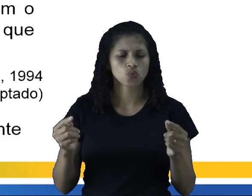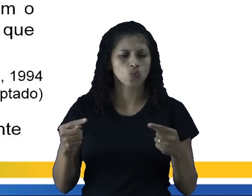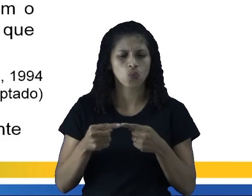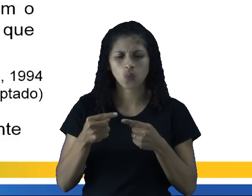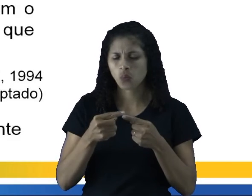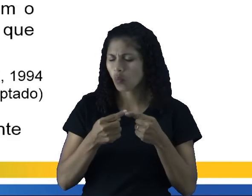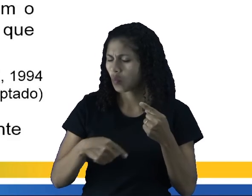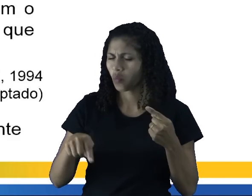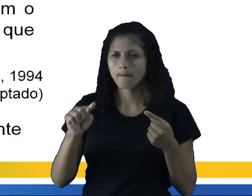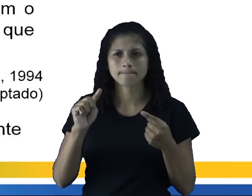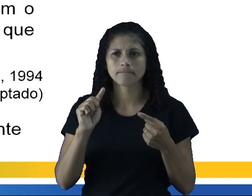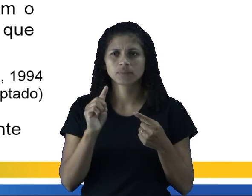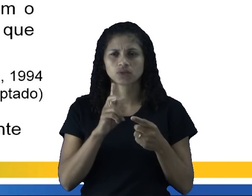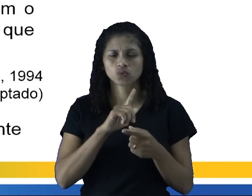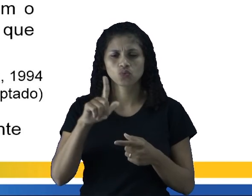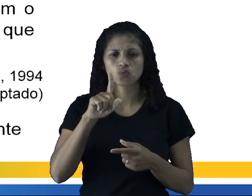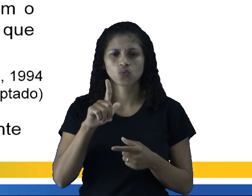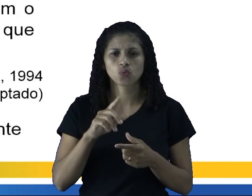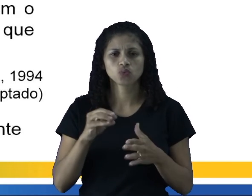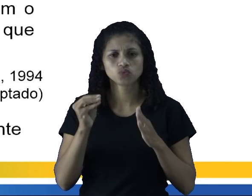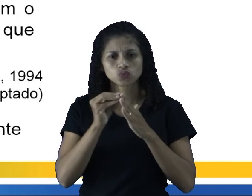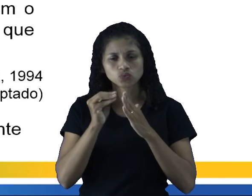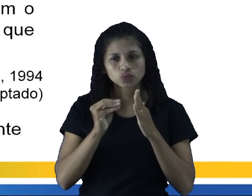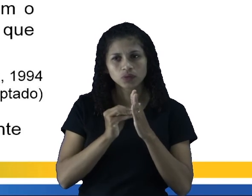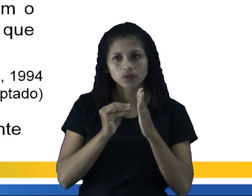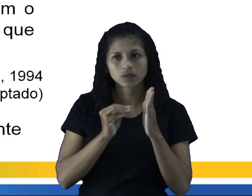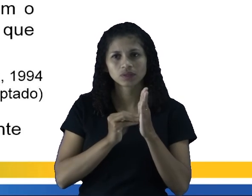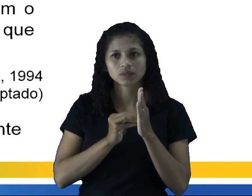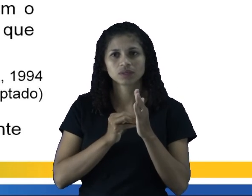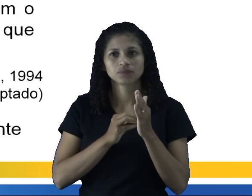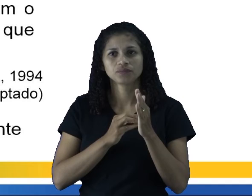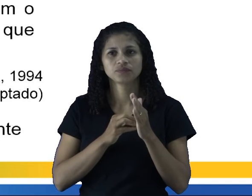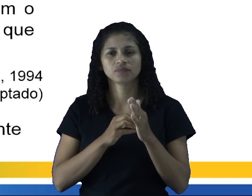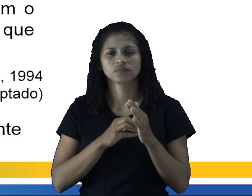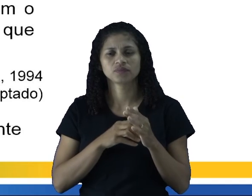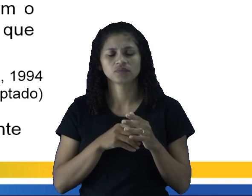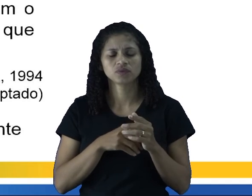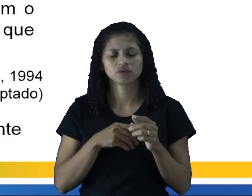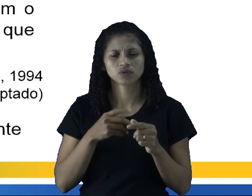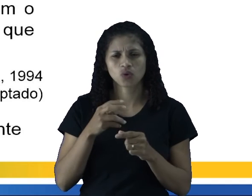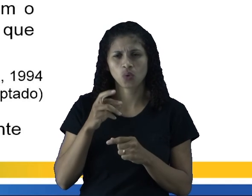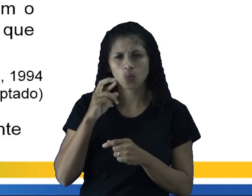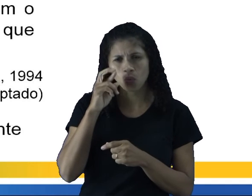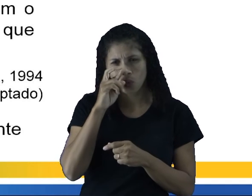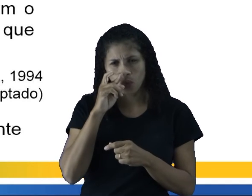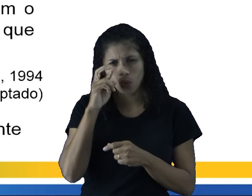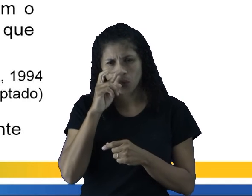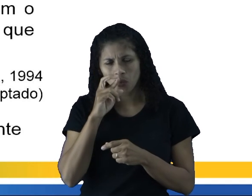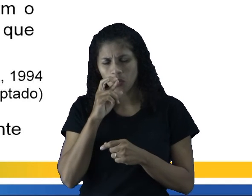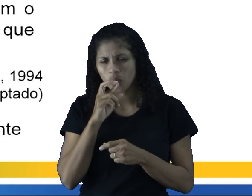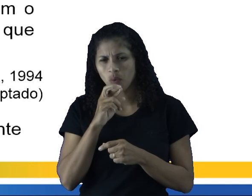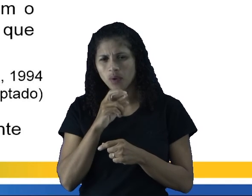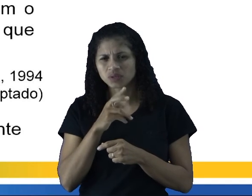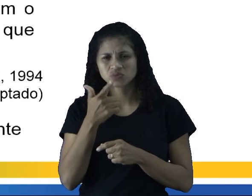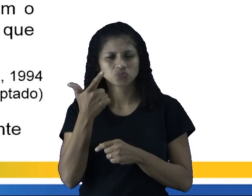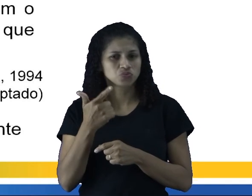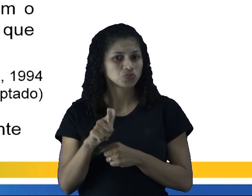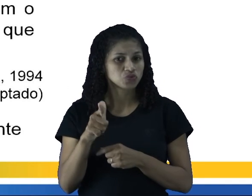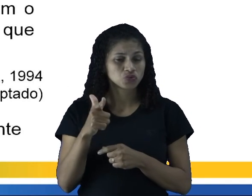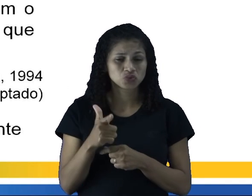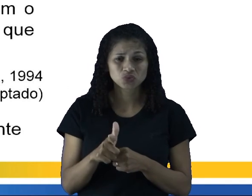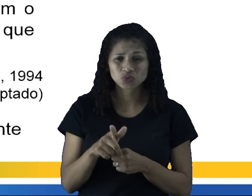elemento e justamente por esse motivo eles ficaram sem ser observados durante séculos. Só lá